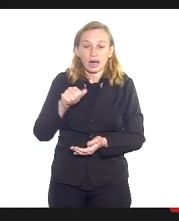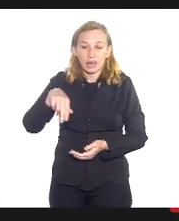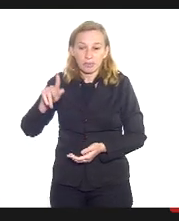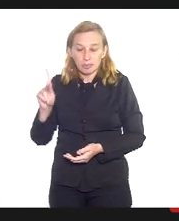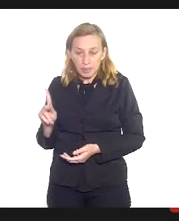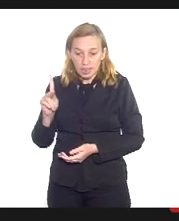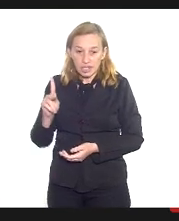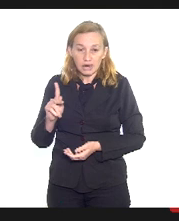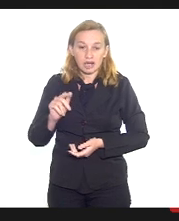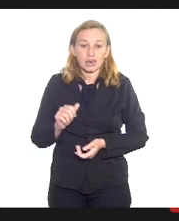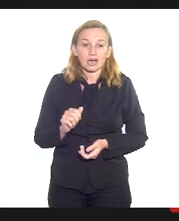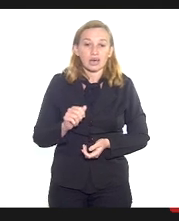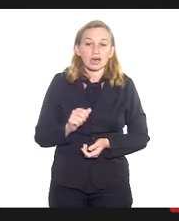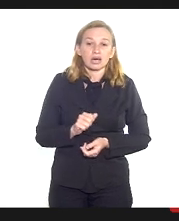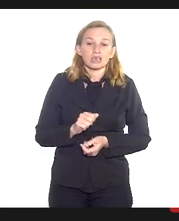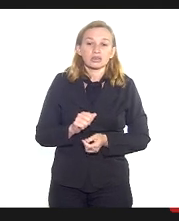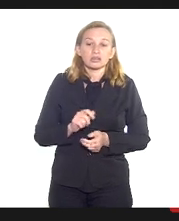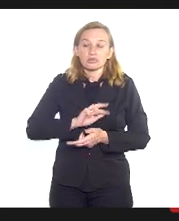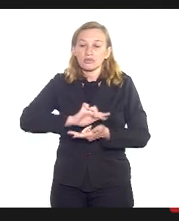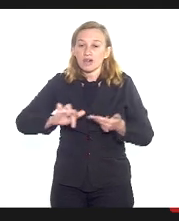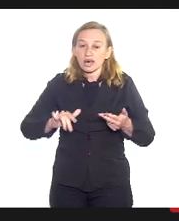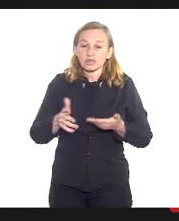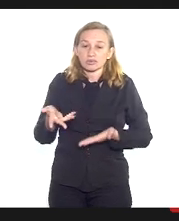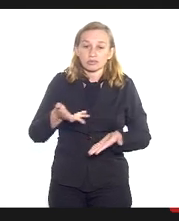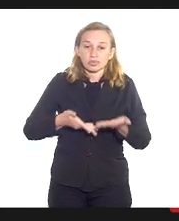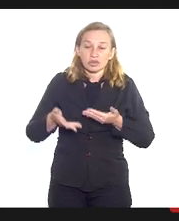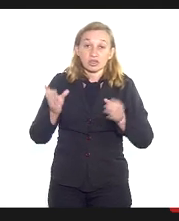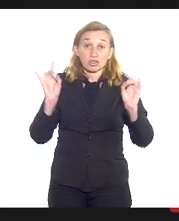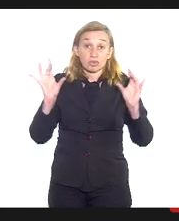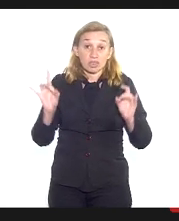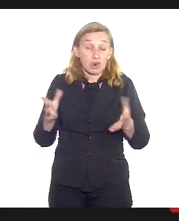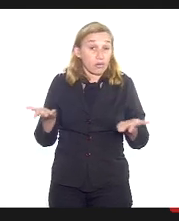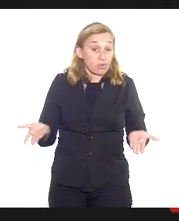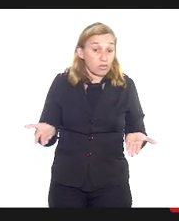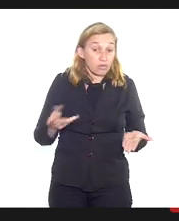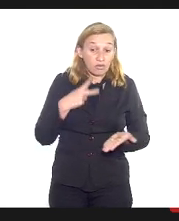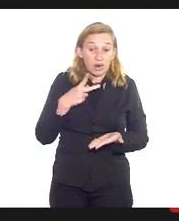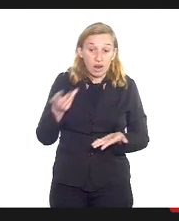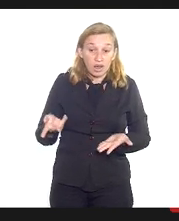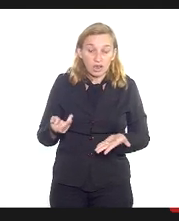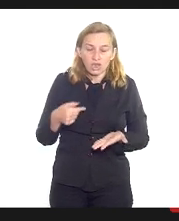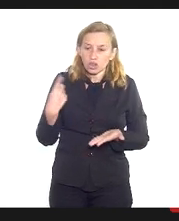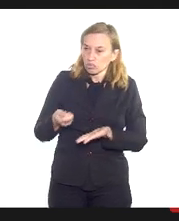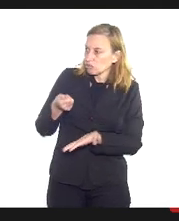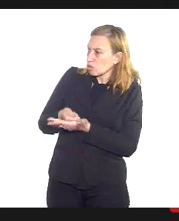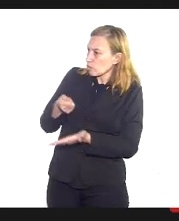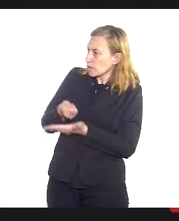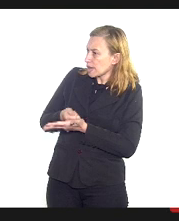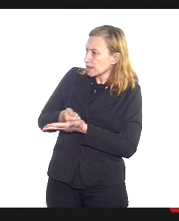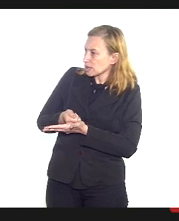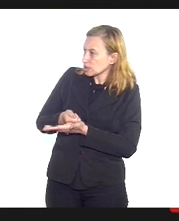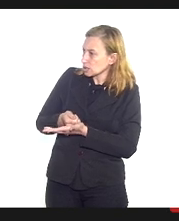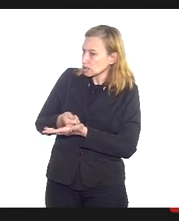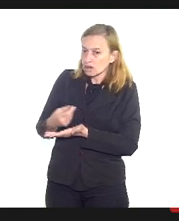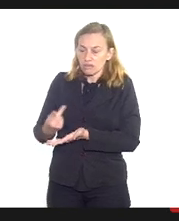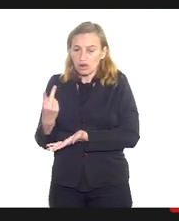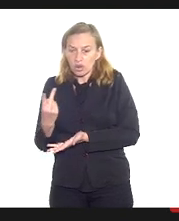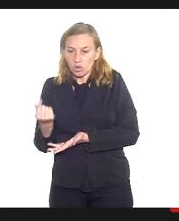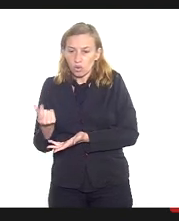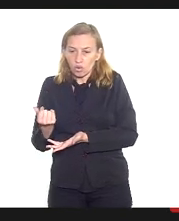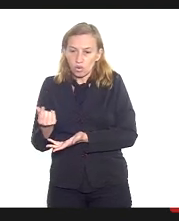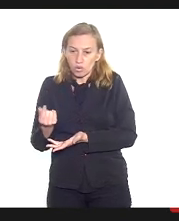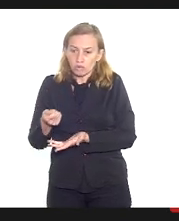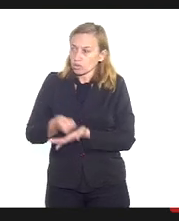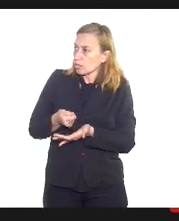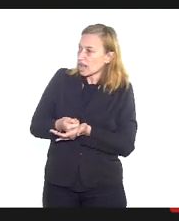abrange basicamente deduções e participação especial. Então, poderia ser inquirido, Reut, então não sou obrigado a cobrar, valor de diferença de preço, não sou obrigado